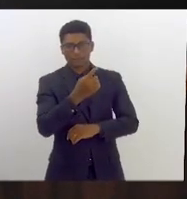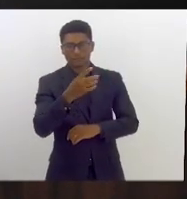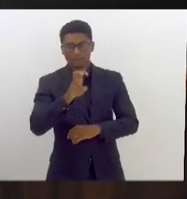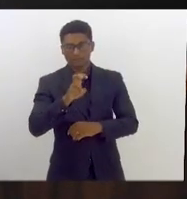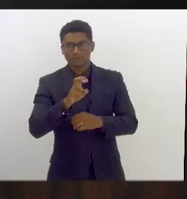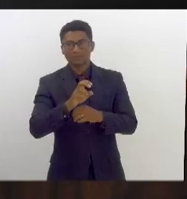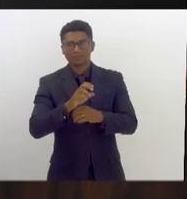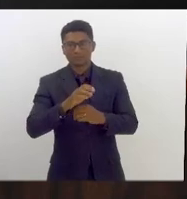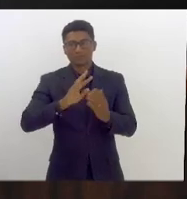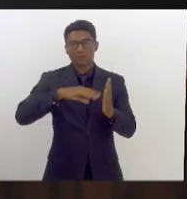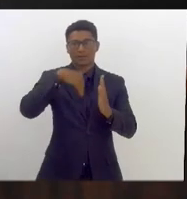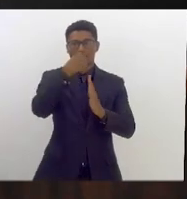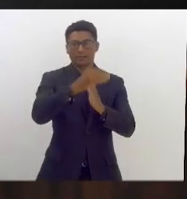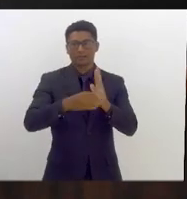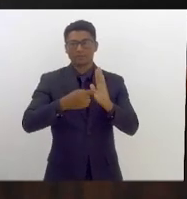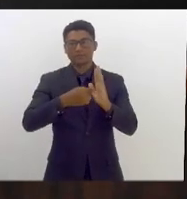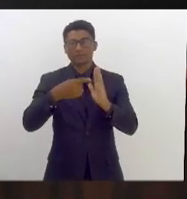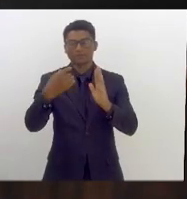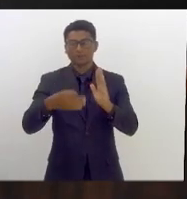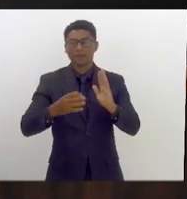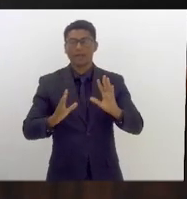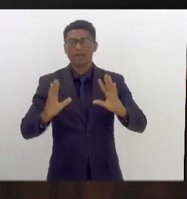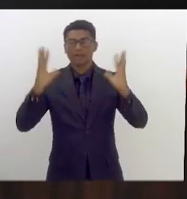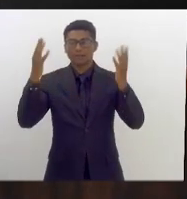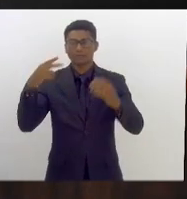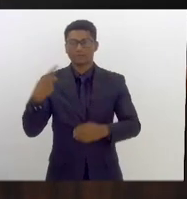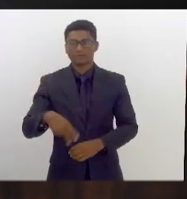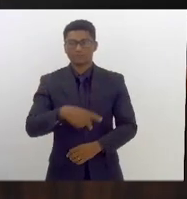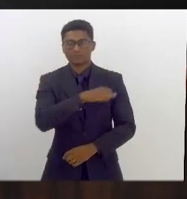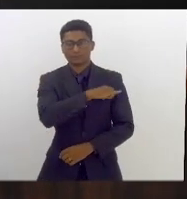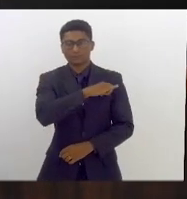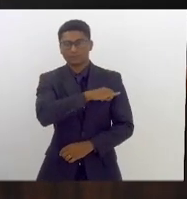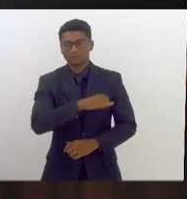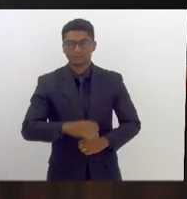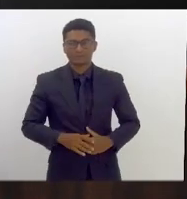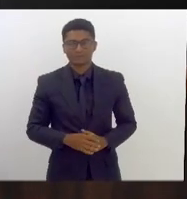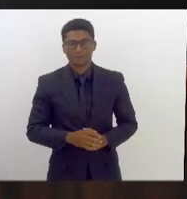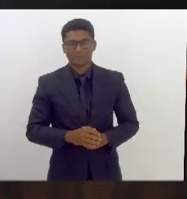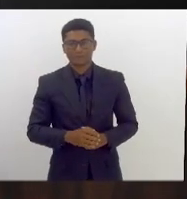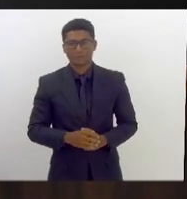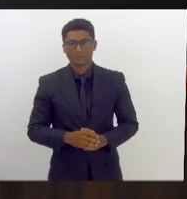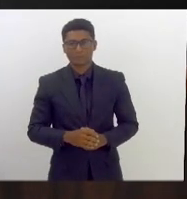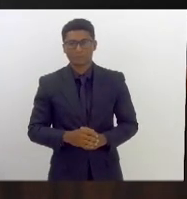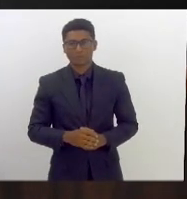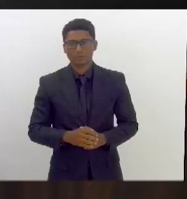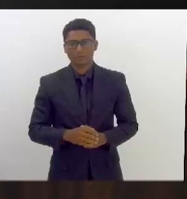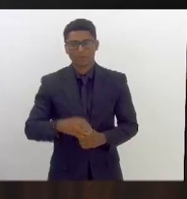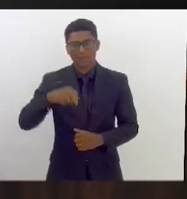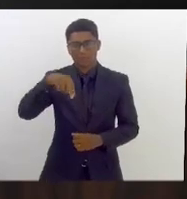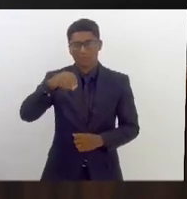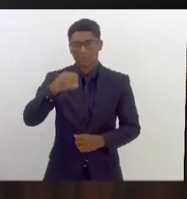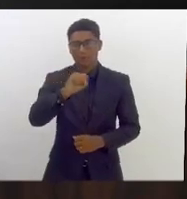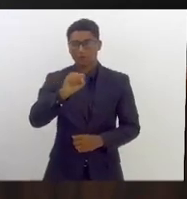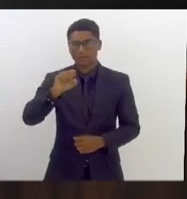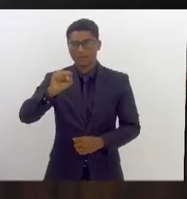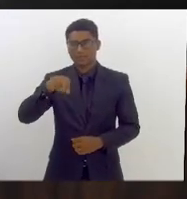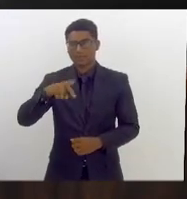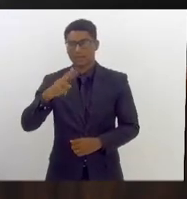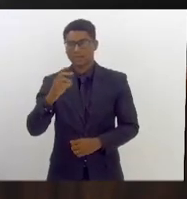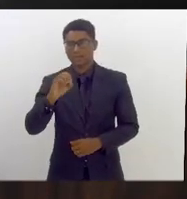instituído no calendário oficial de eventos do Estado do Rio de Janeiro, a Nossa Senhora do Pilar.